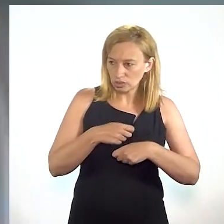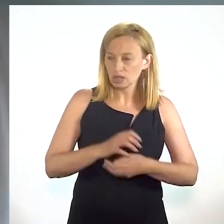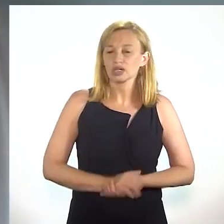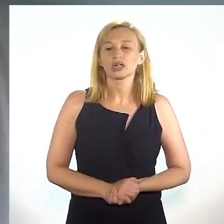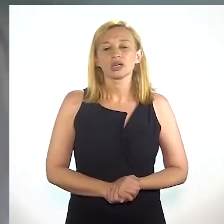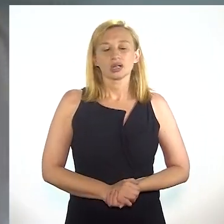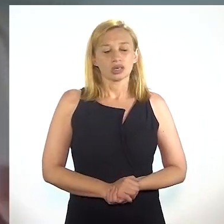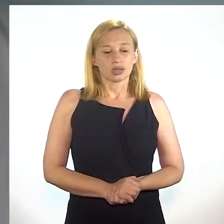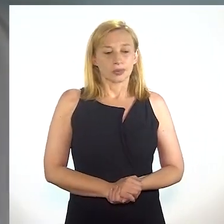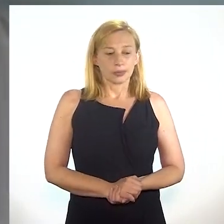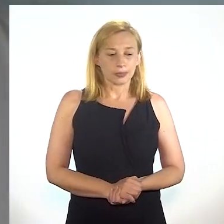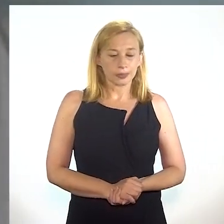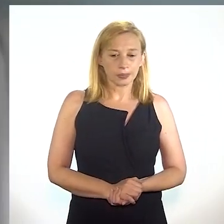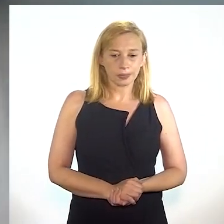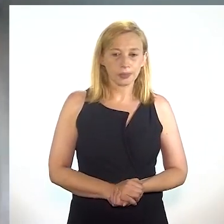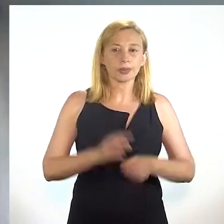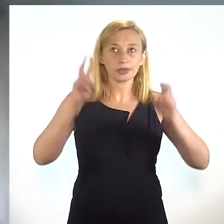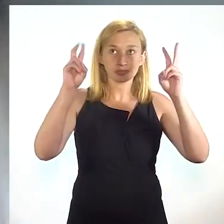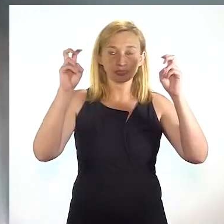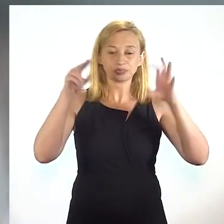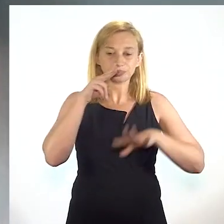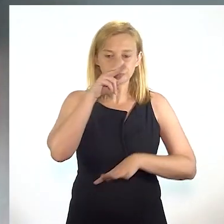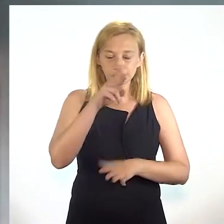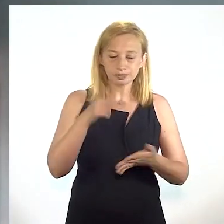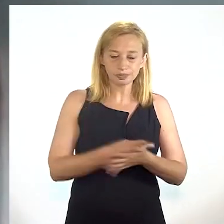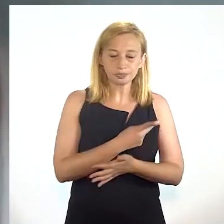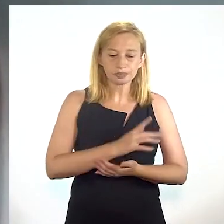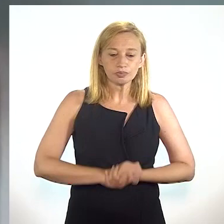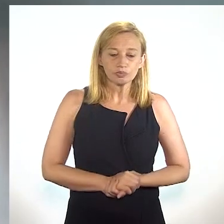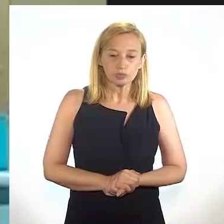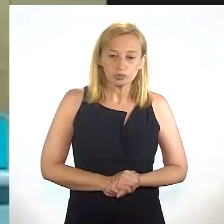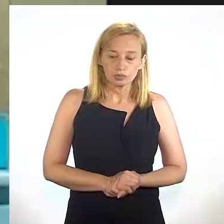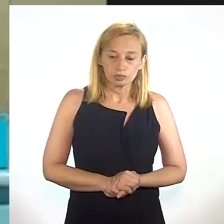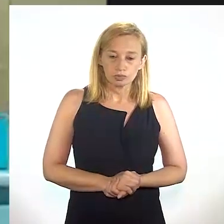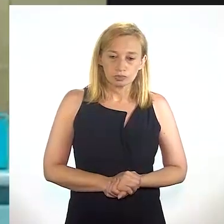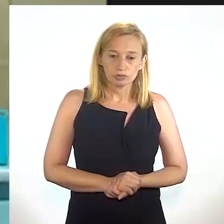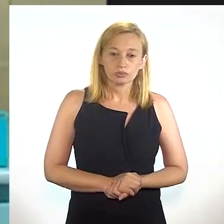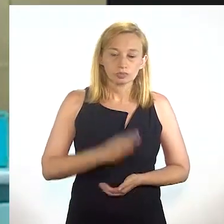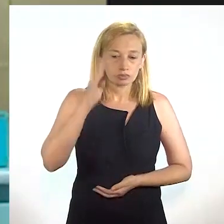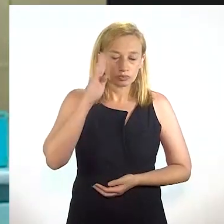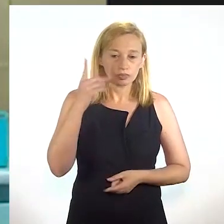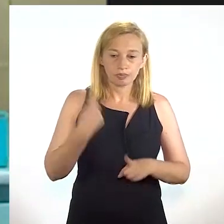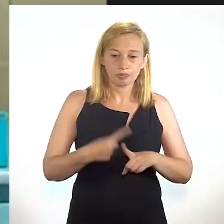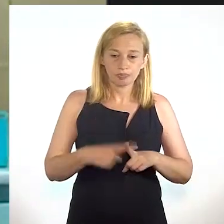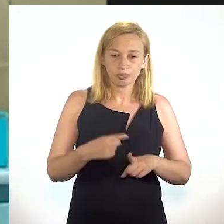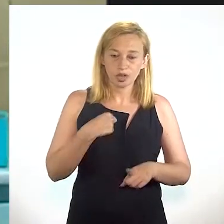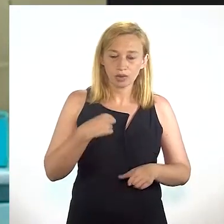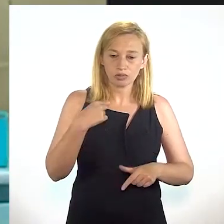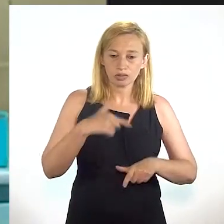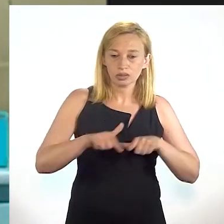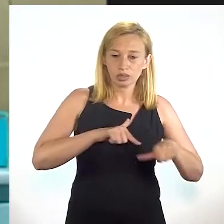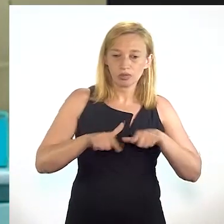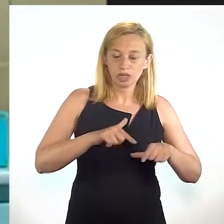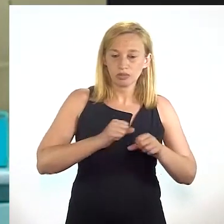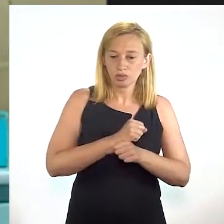mas fazer acontecer nos negócios? Essa foi uma questão muito forte que aconteceu, principalmente